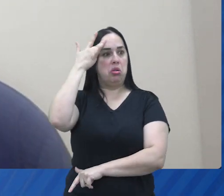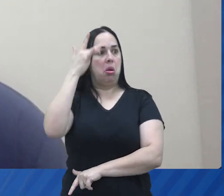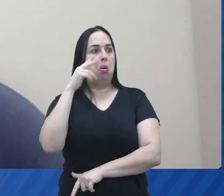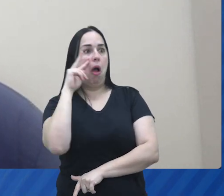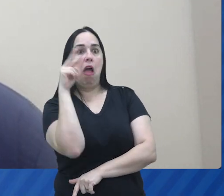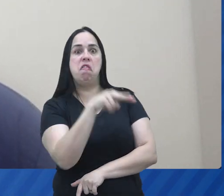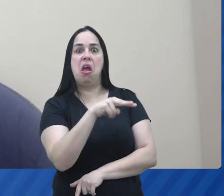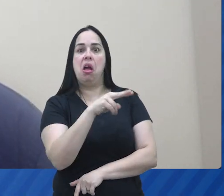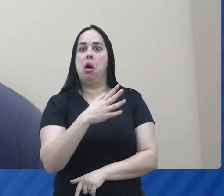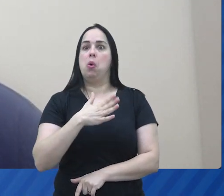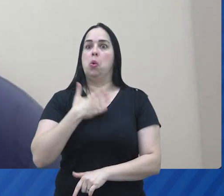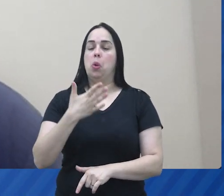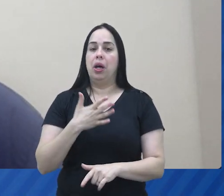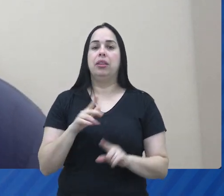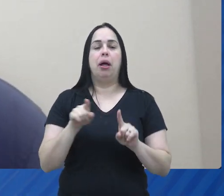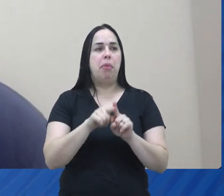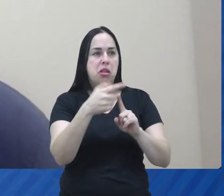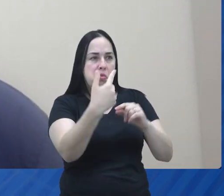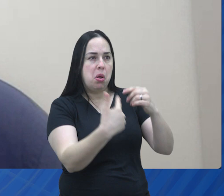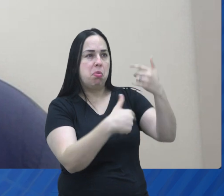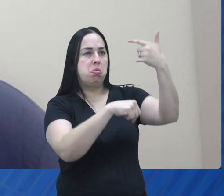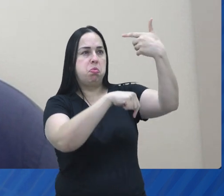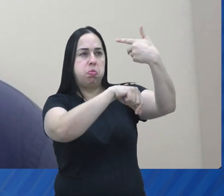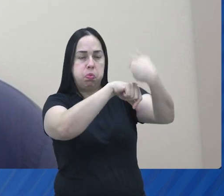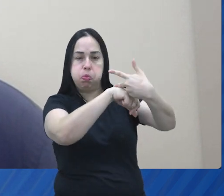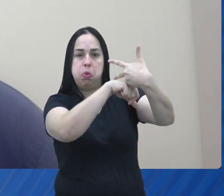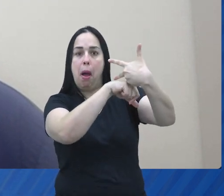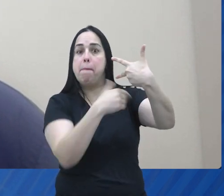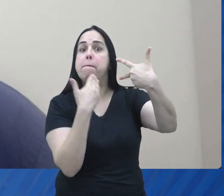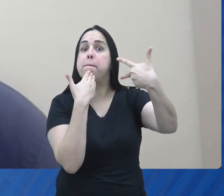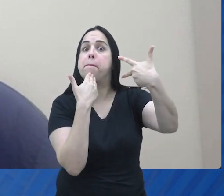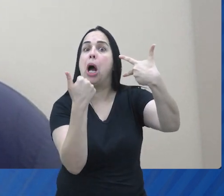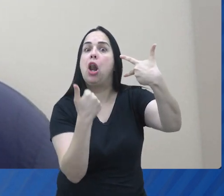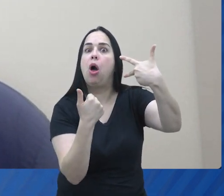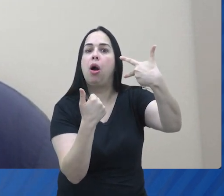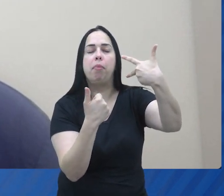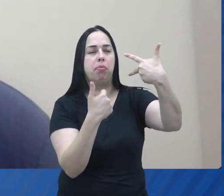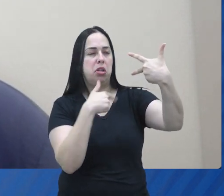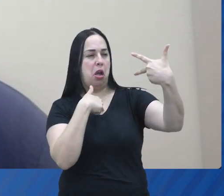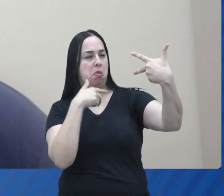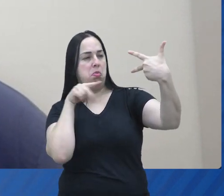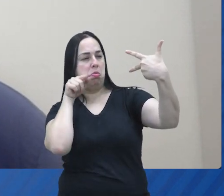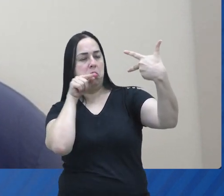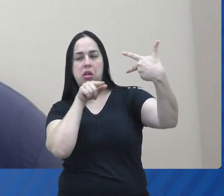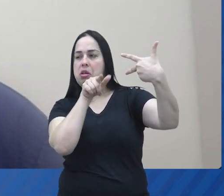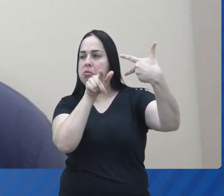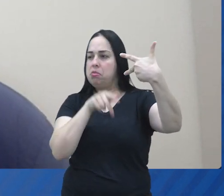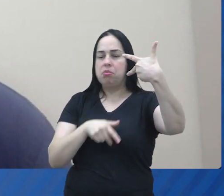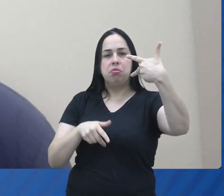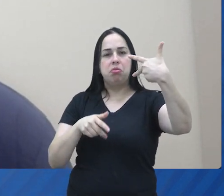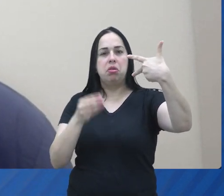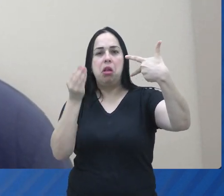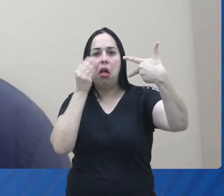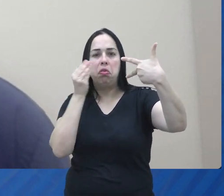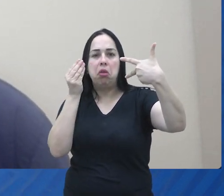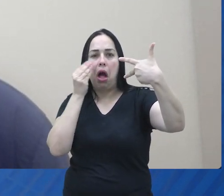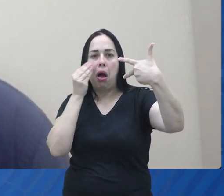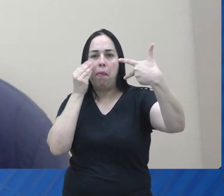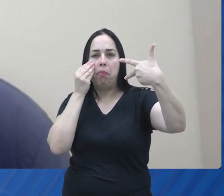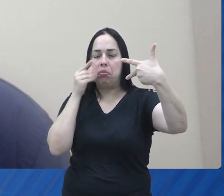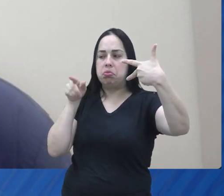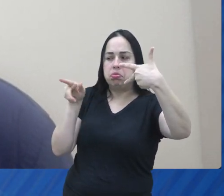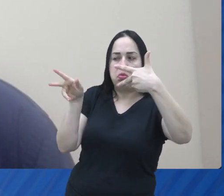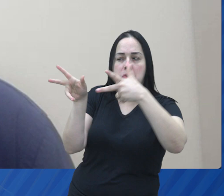eventuais pessoas que estejam se aproximando. Se tiver uma câmera por cima do totem, melhor ainda, porque daí vai gravar pessoas que eventualmente estejam